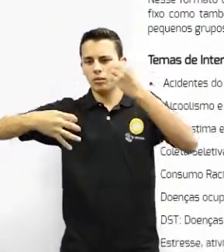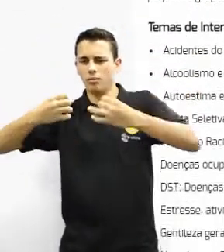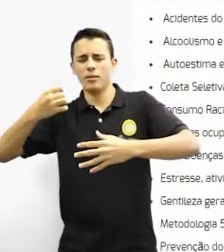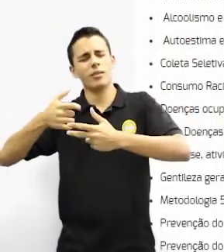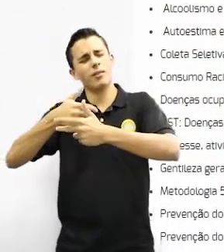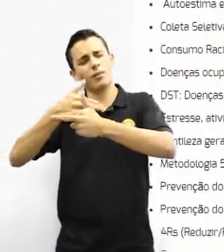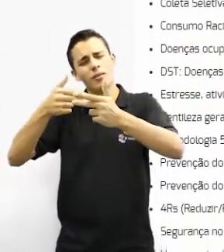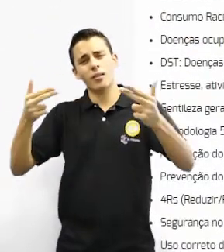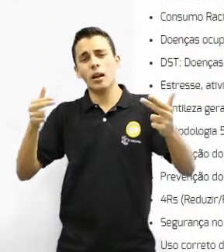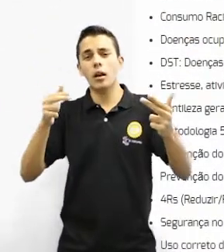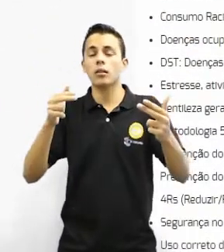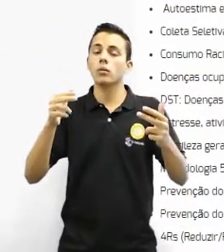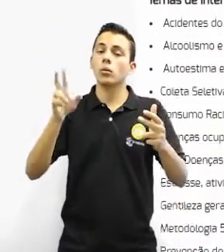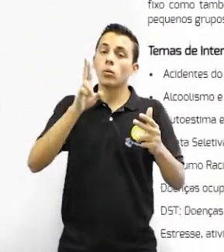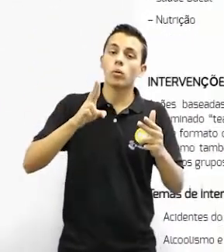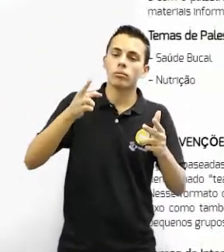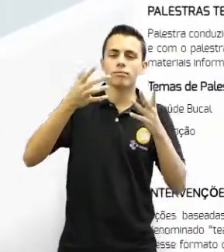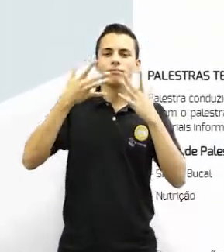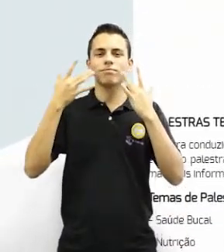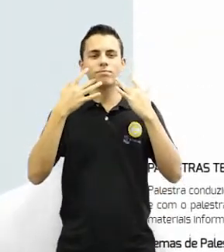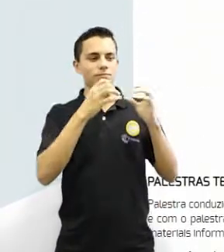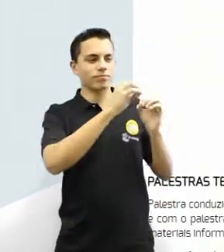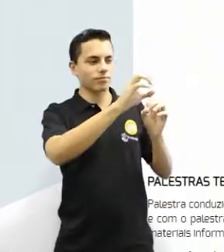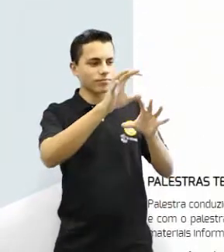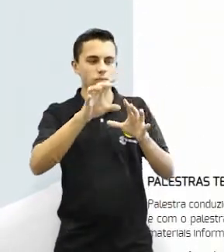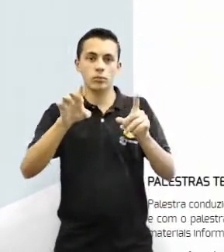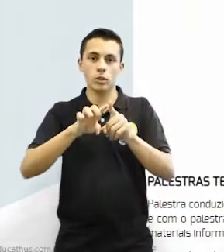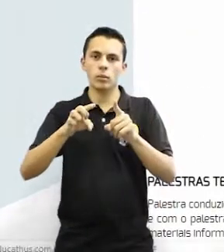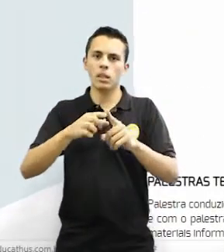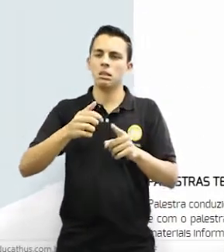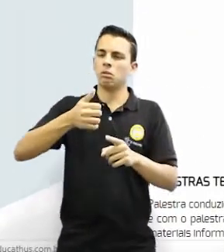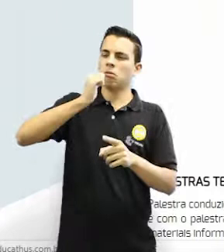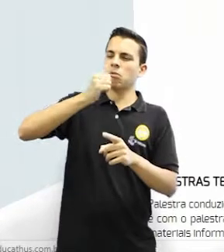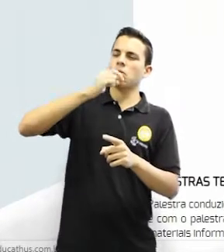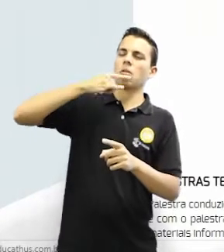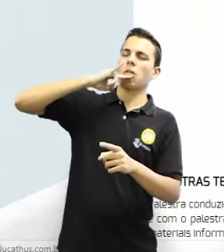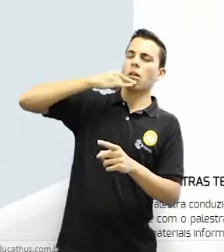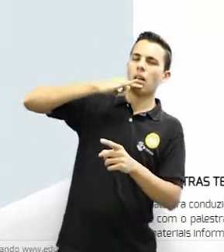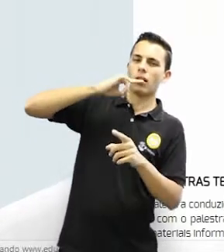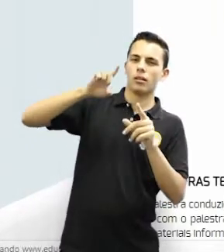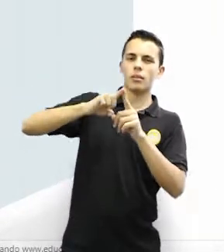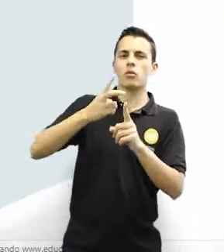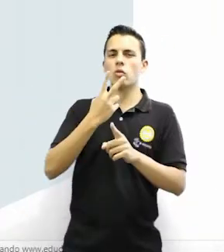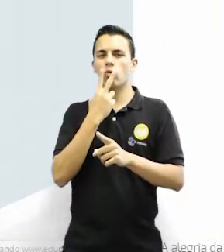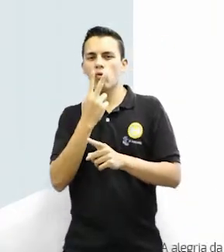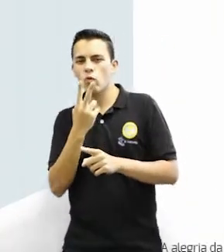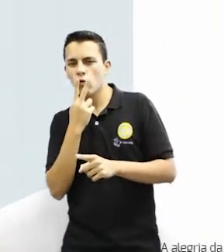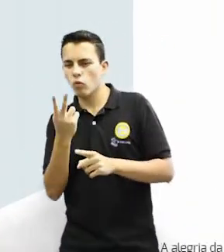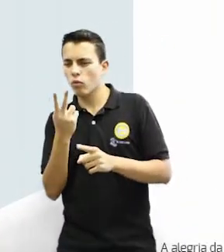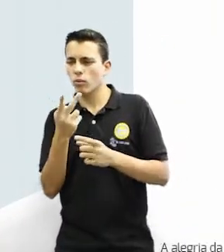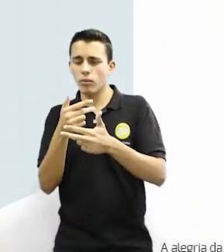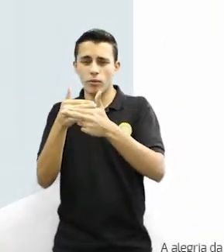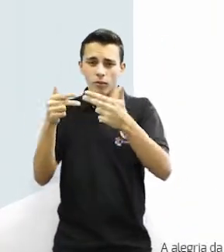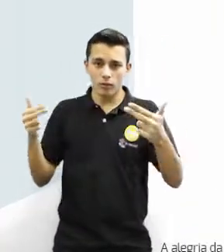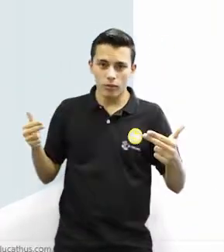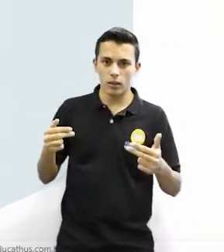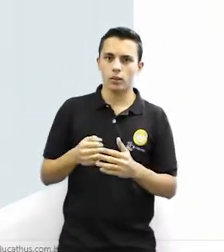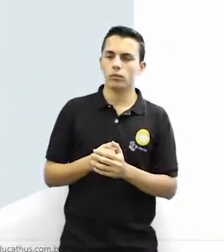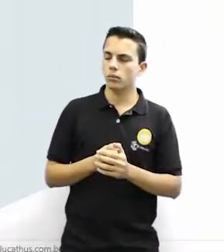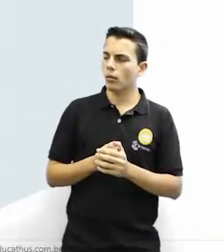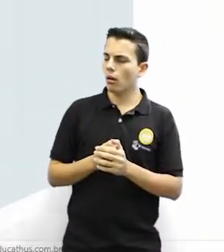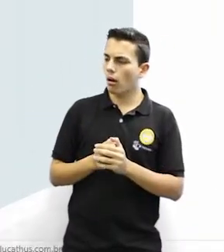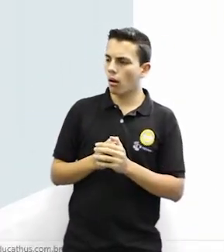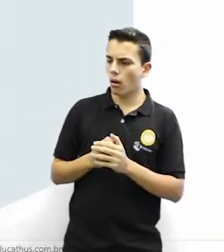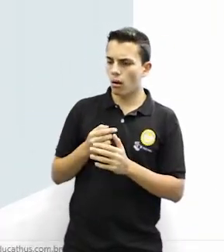tudo usando teatro, olha, né? Sobre legal, alcoolismo, gente. Tabagismo, né? Ah, sobre, também. Diversificamos. Essa não